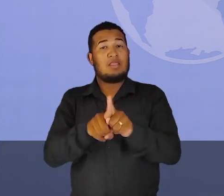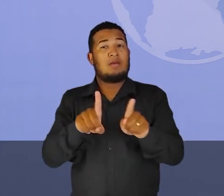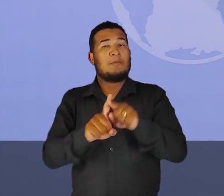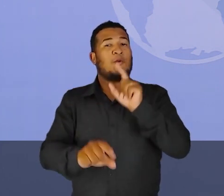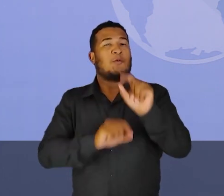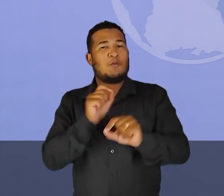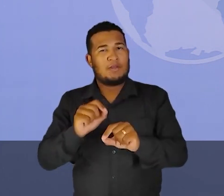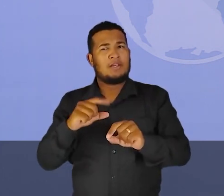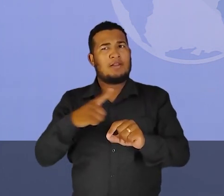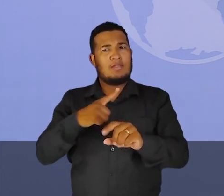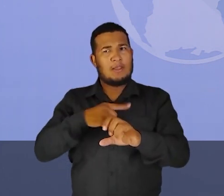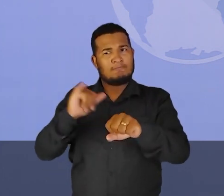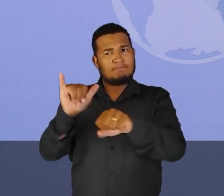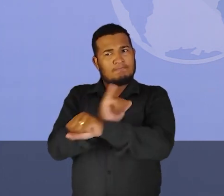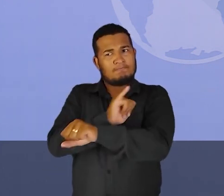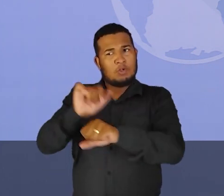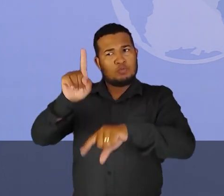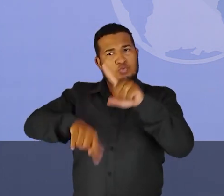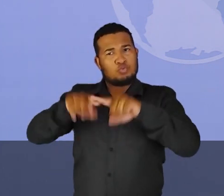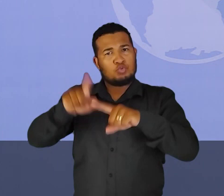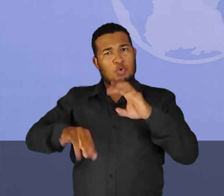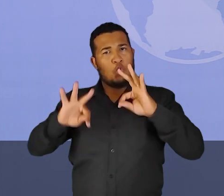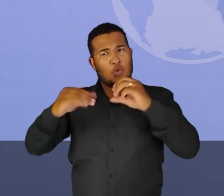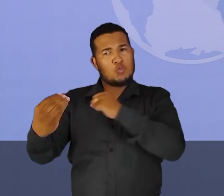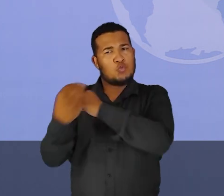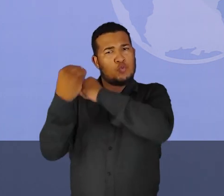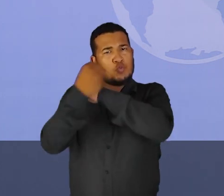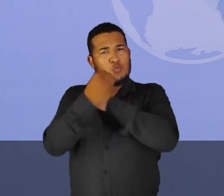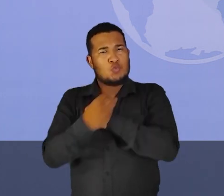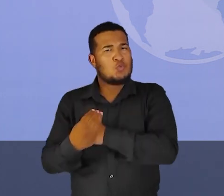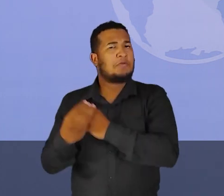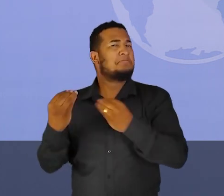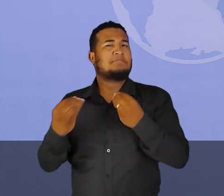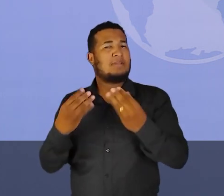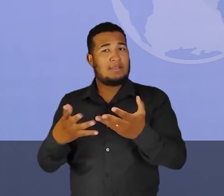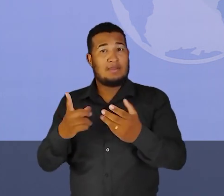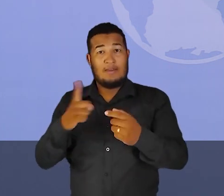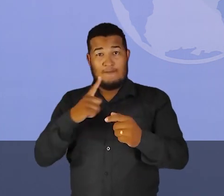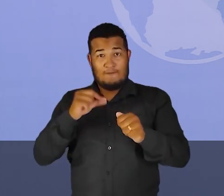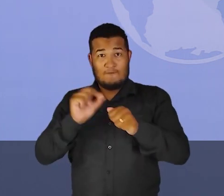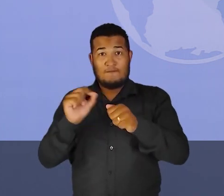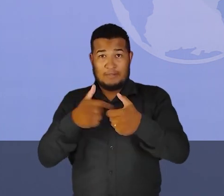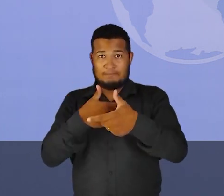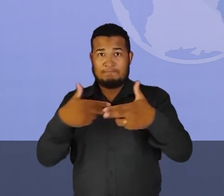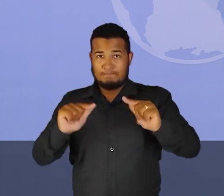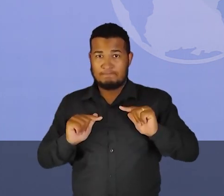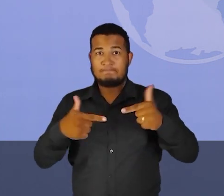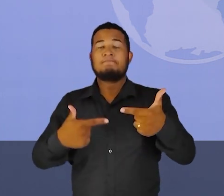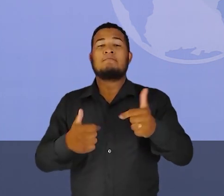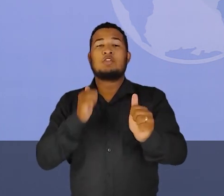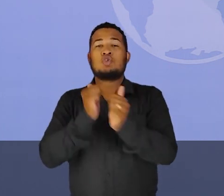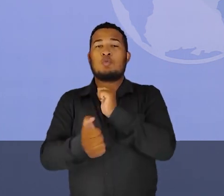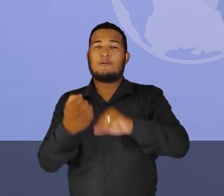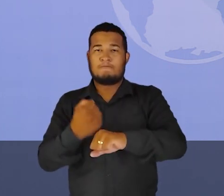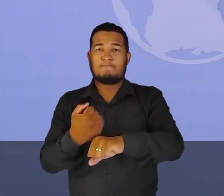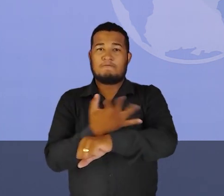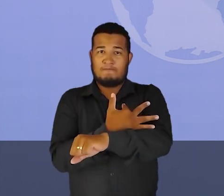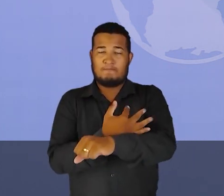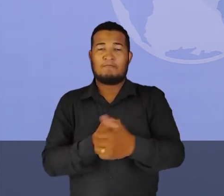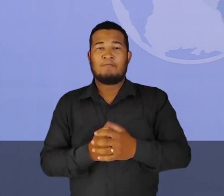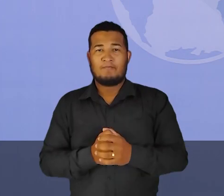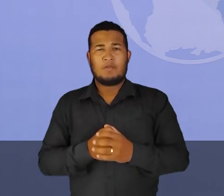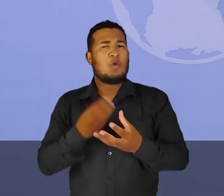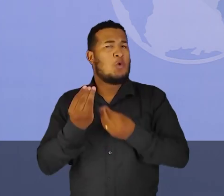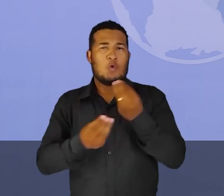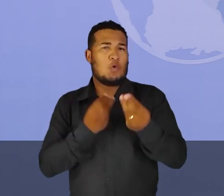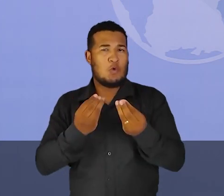ter todos os equipamentos e todos os cuidados quando formos praticar e vivenciar essas práticas de aventura. Vamos ver um pouquinho desses